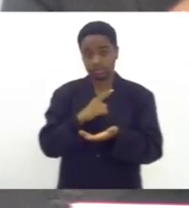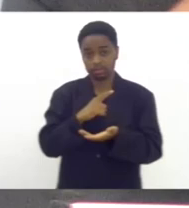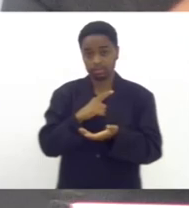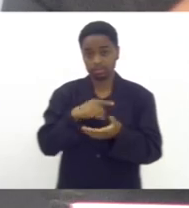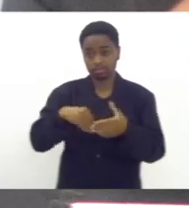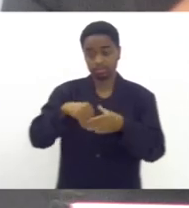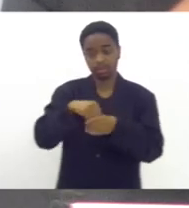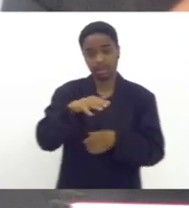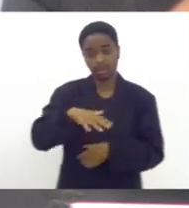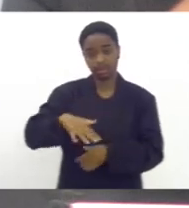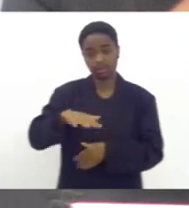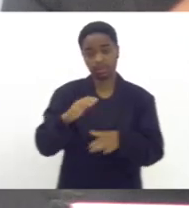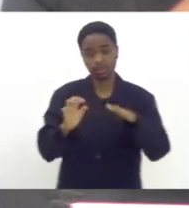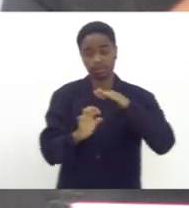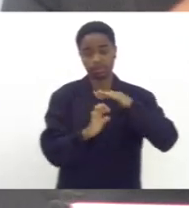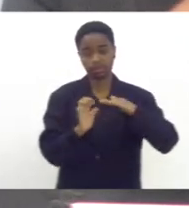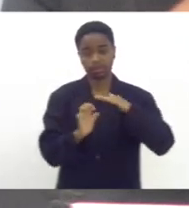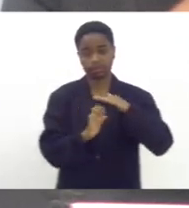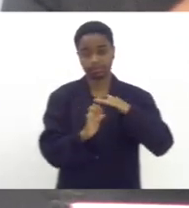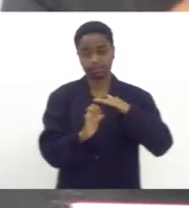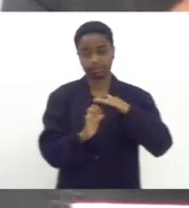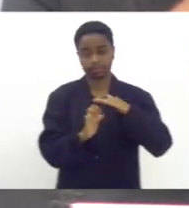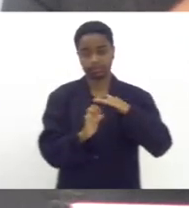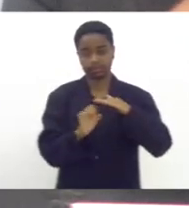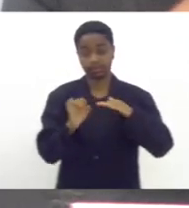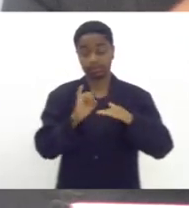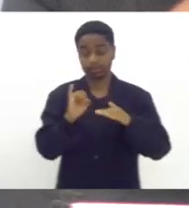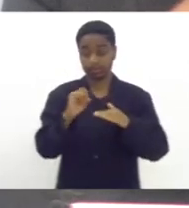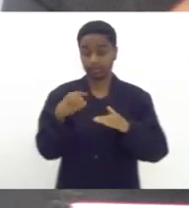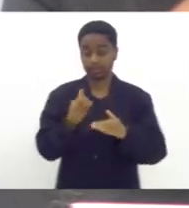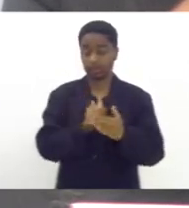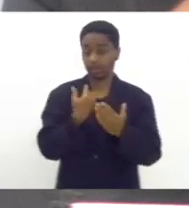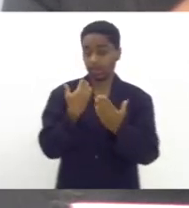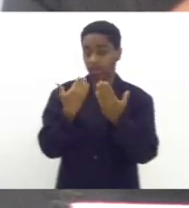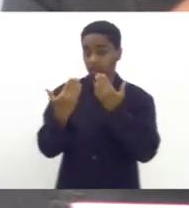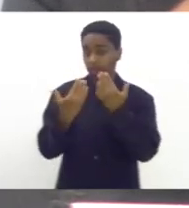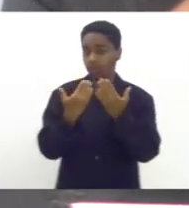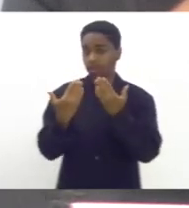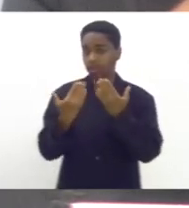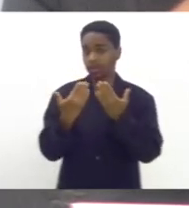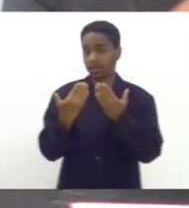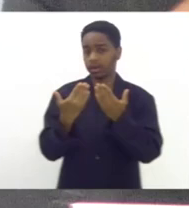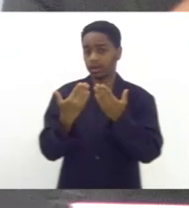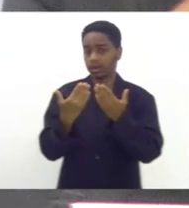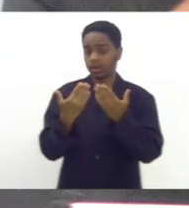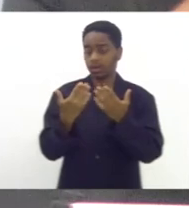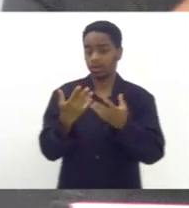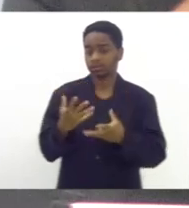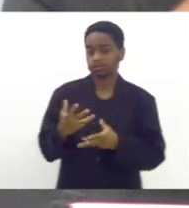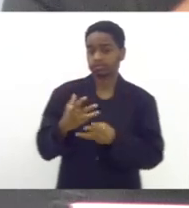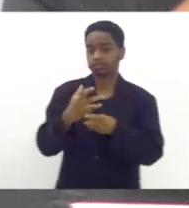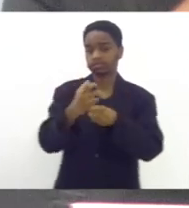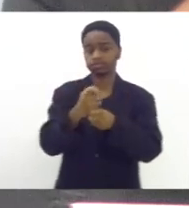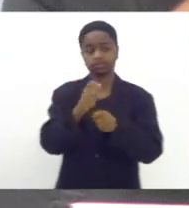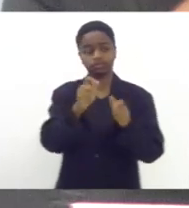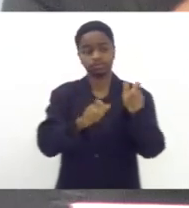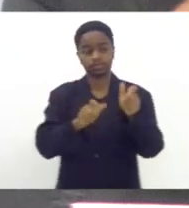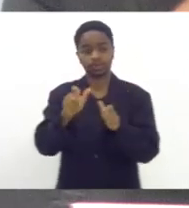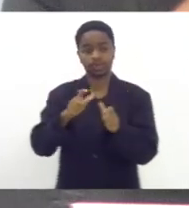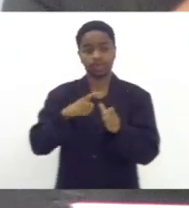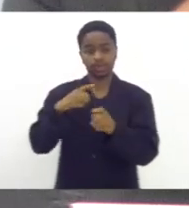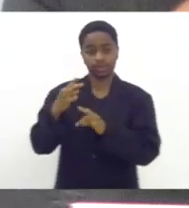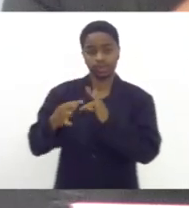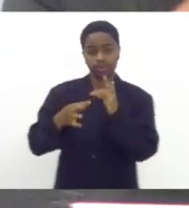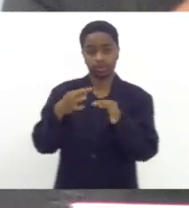desse universo perto do montante hoje tratado pelos planos